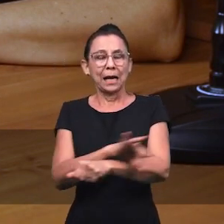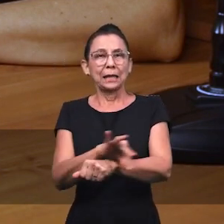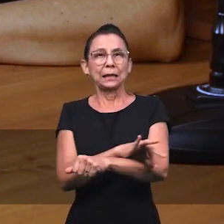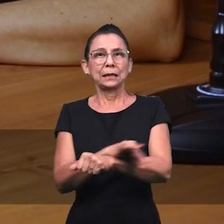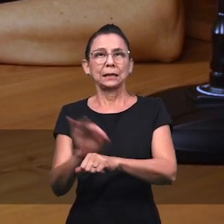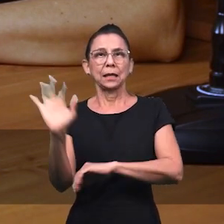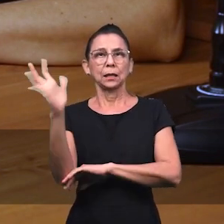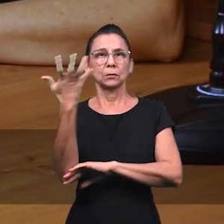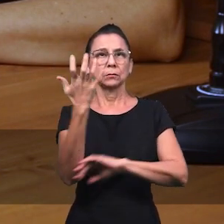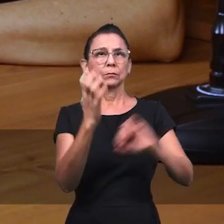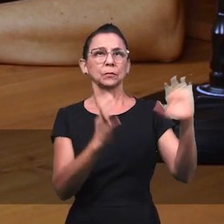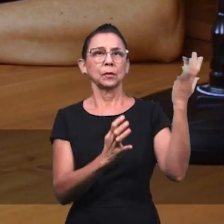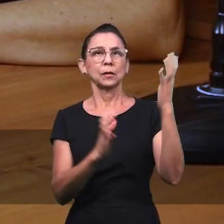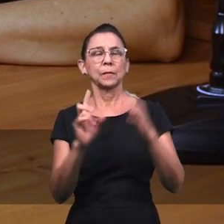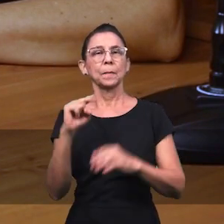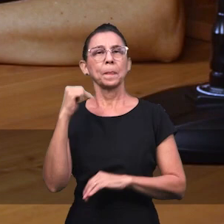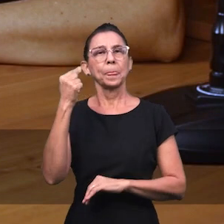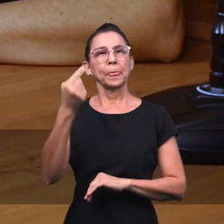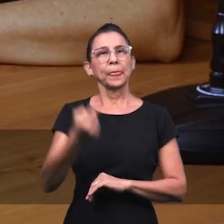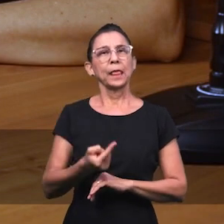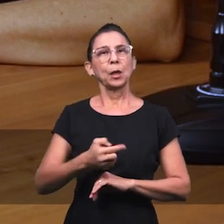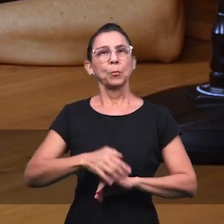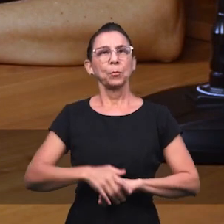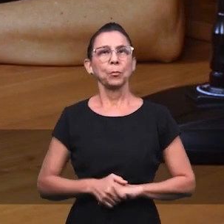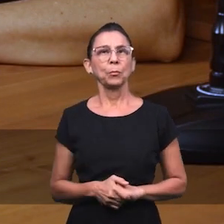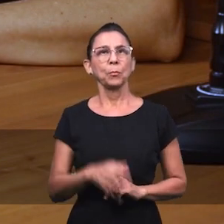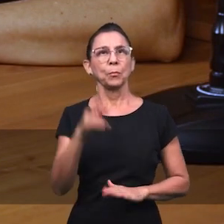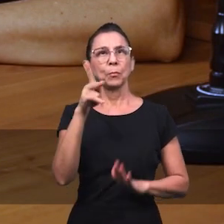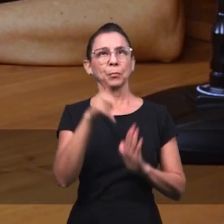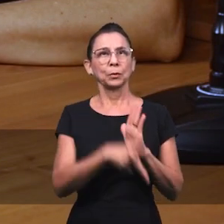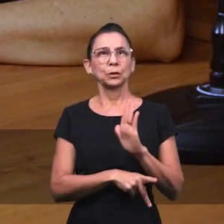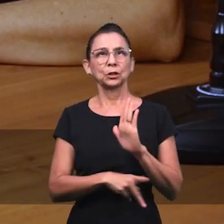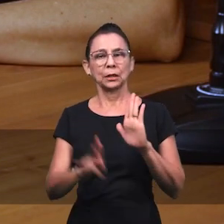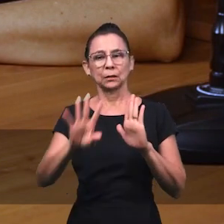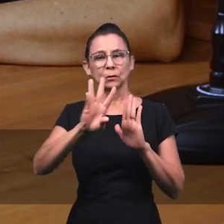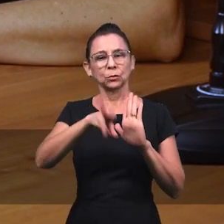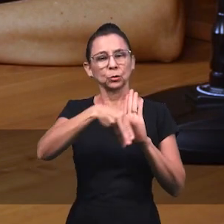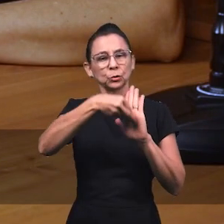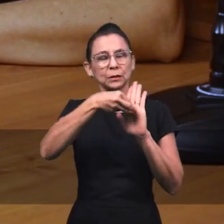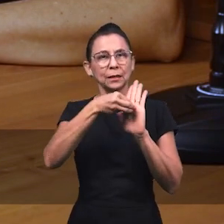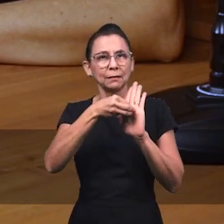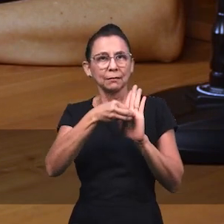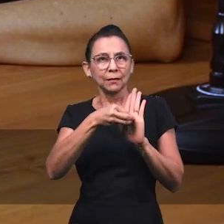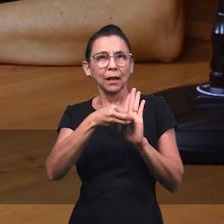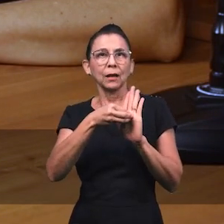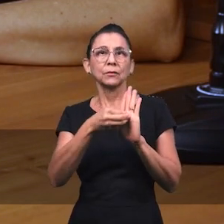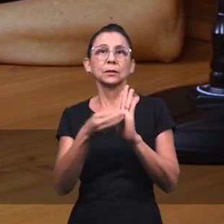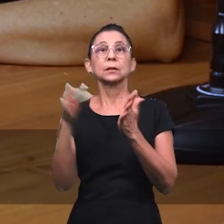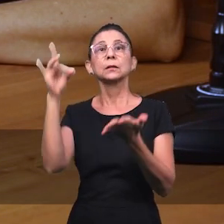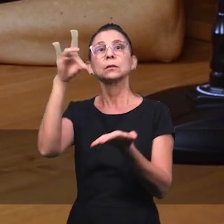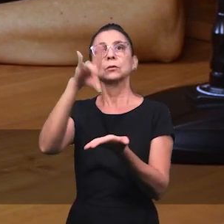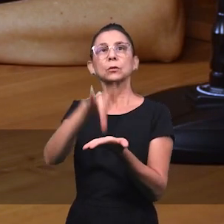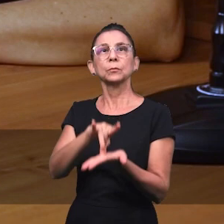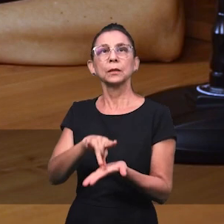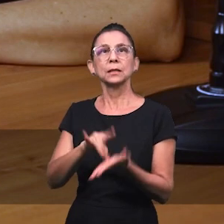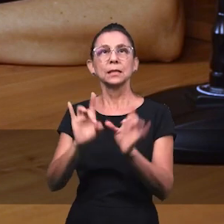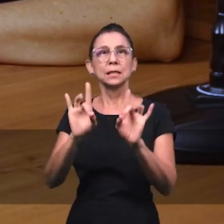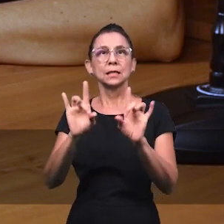fiz pós-graduação e projetos sustentáveis. E atualmente eu